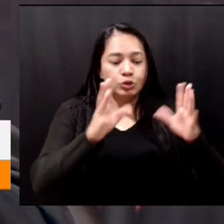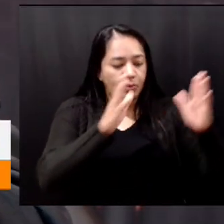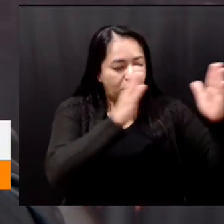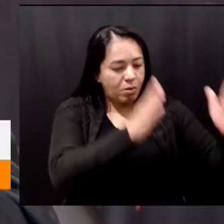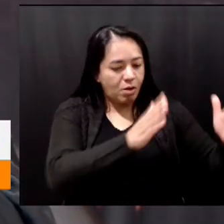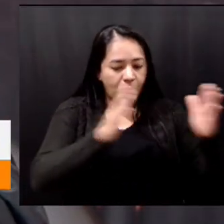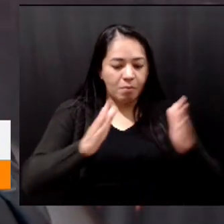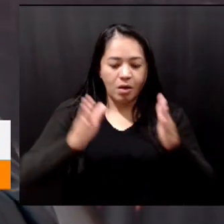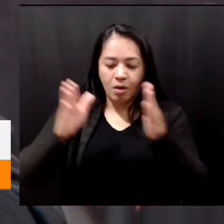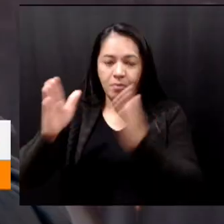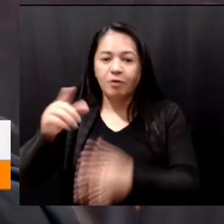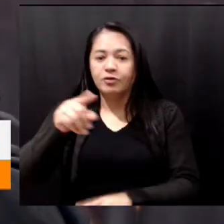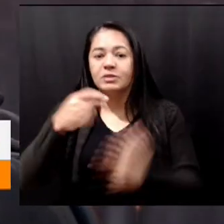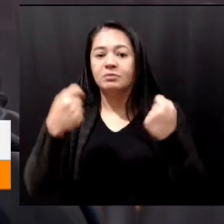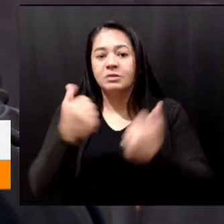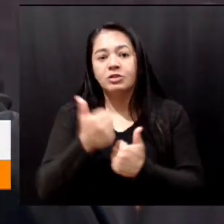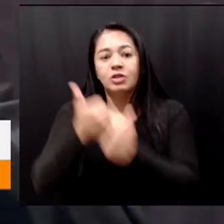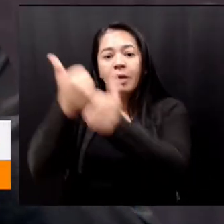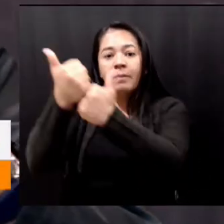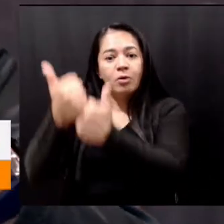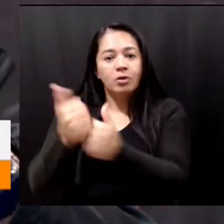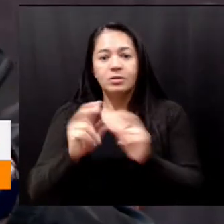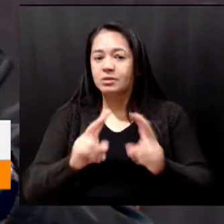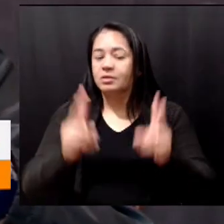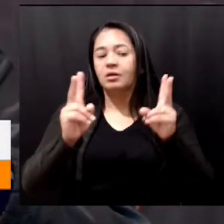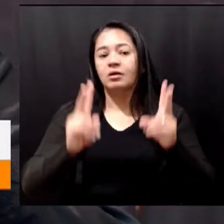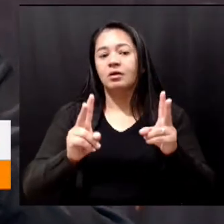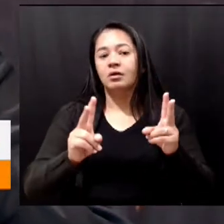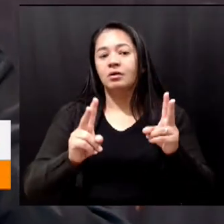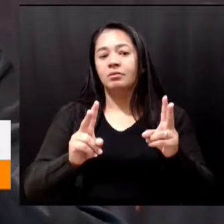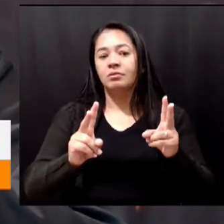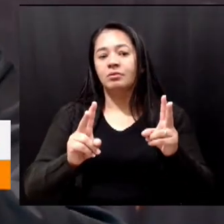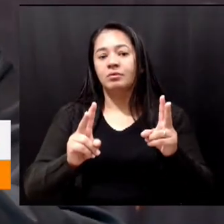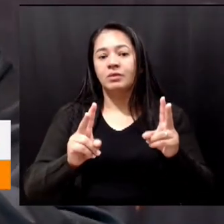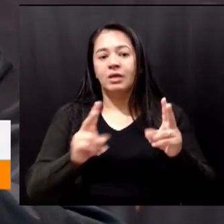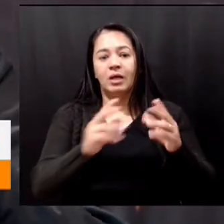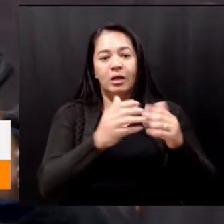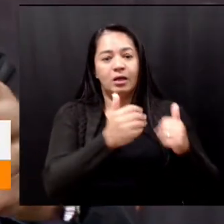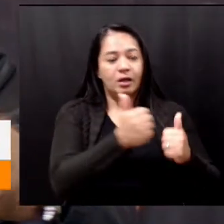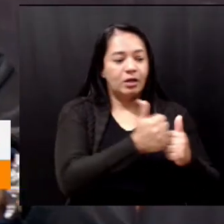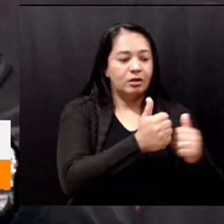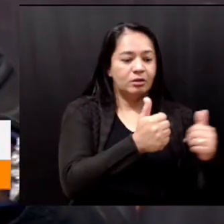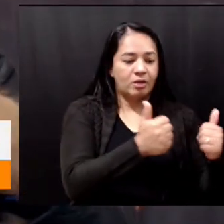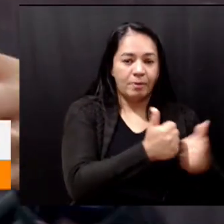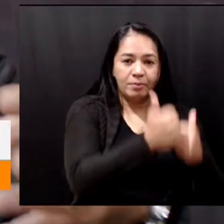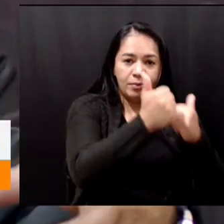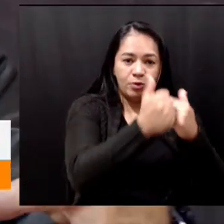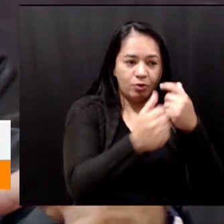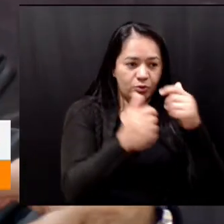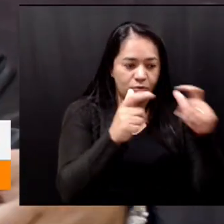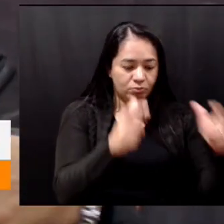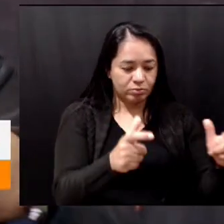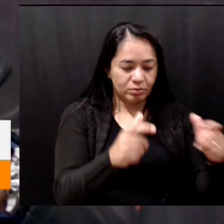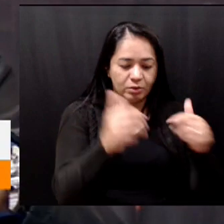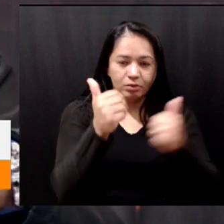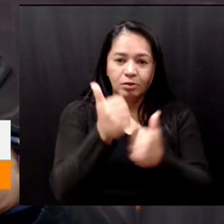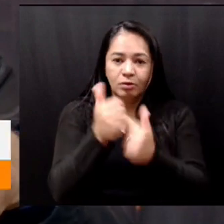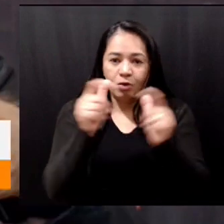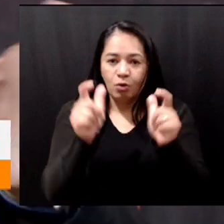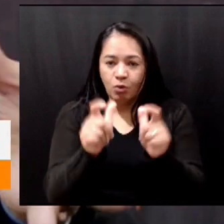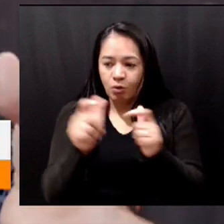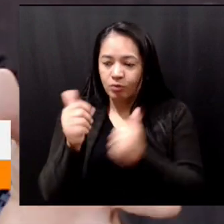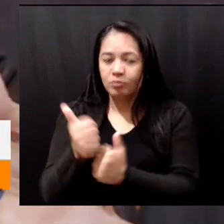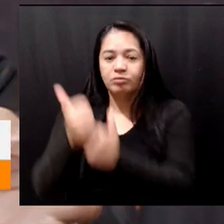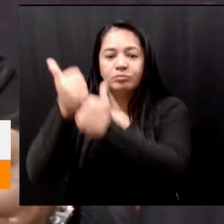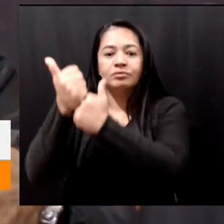mão cada vez mais até a hora que você fala, se vira por aí, né? Uhum. Então, assim, a incubadora é a fase bem inicial, né? A